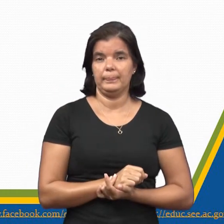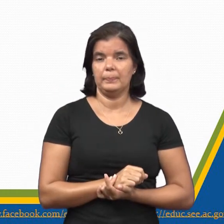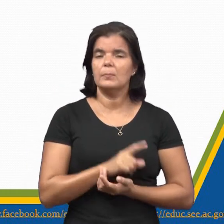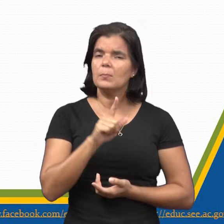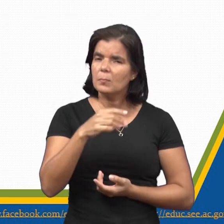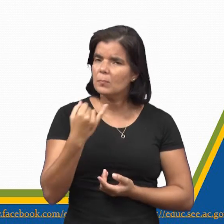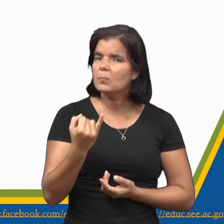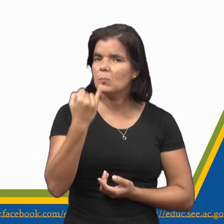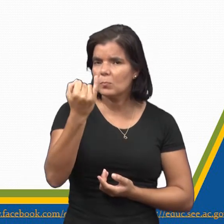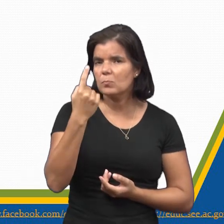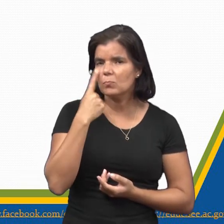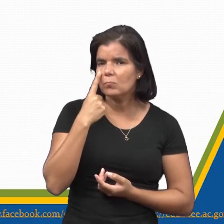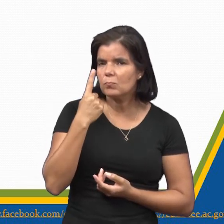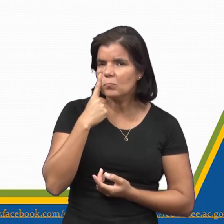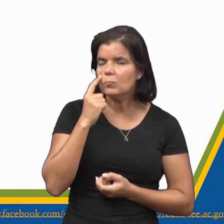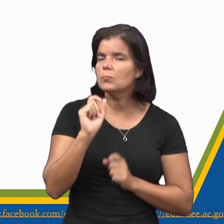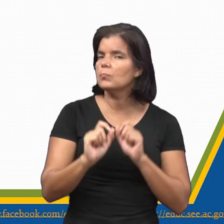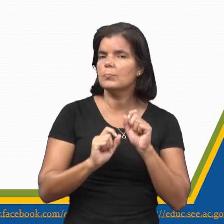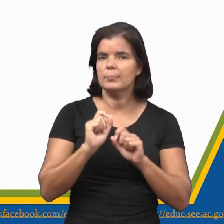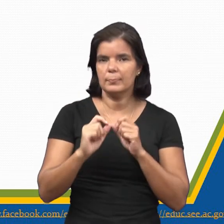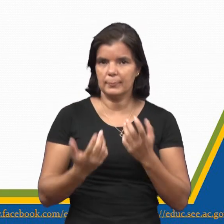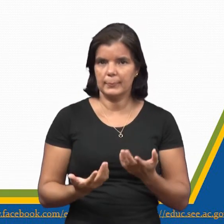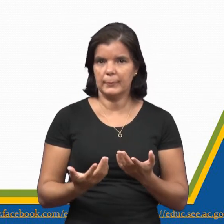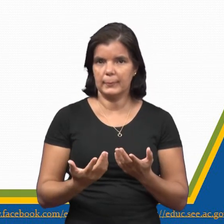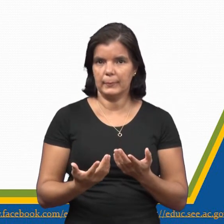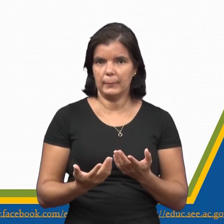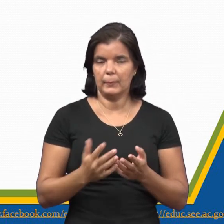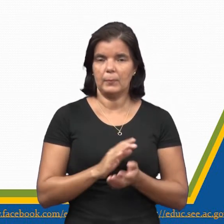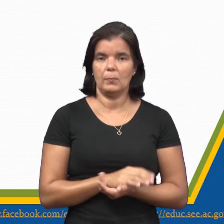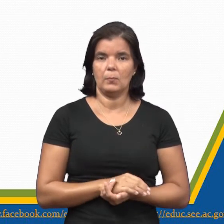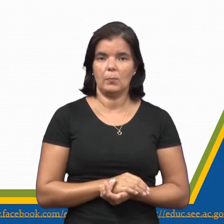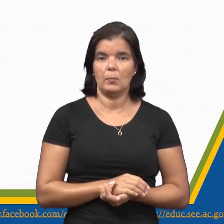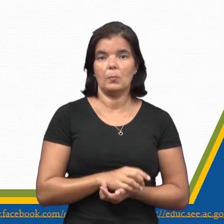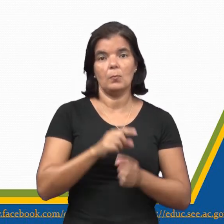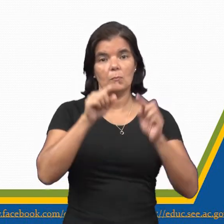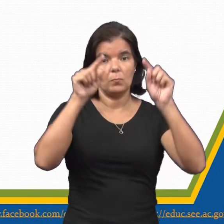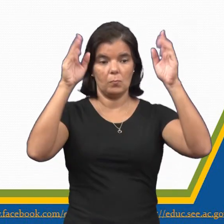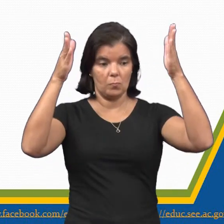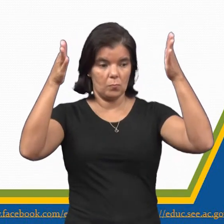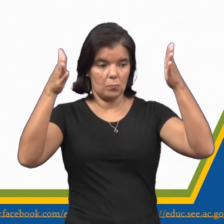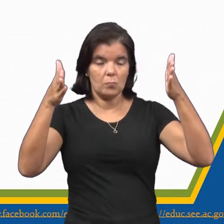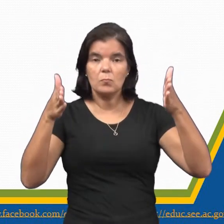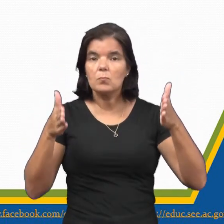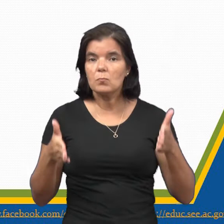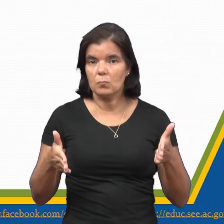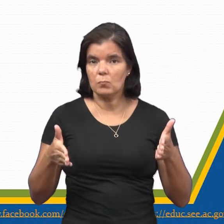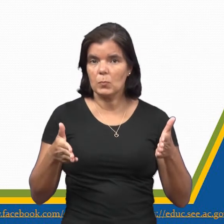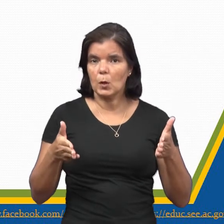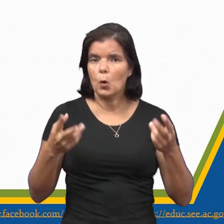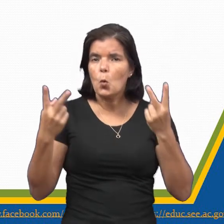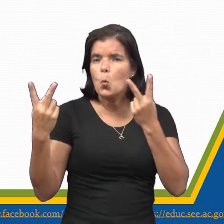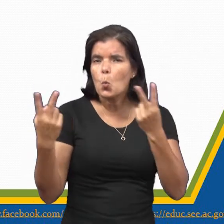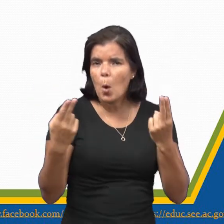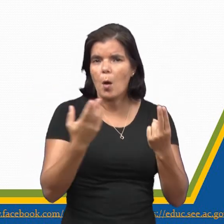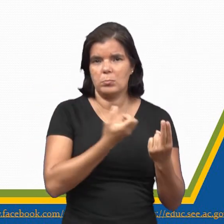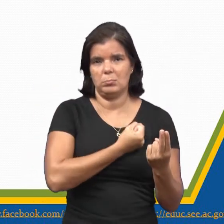É importante observar que quando seus lados tiverem mesma